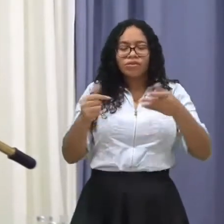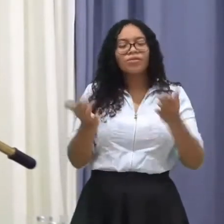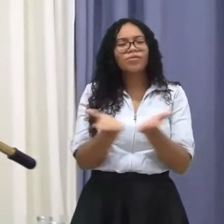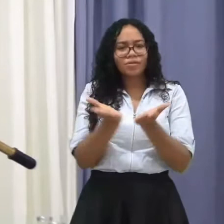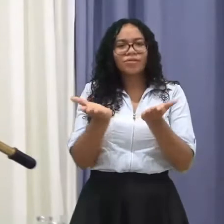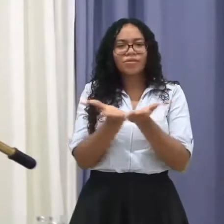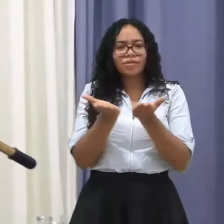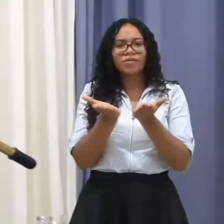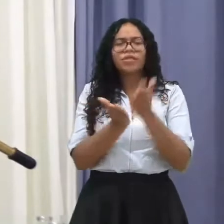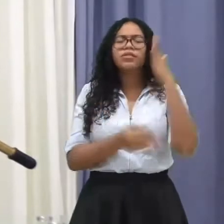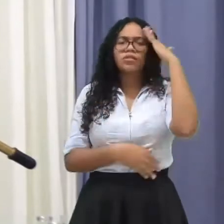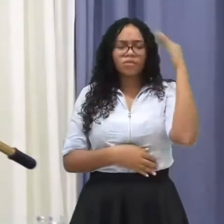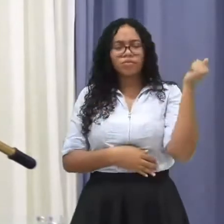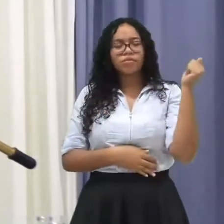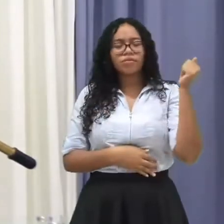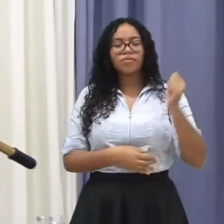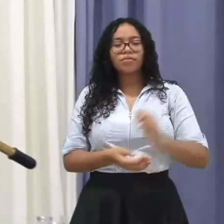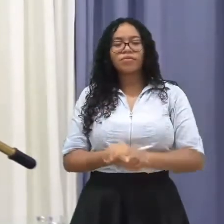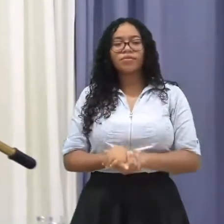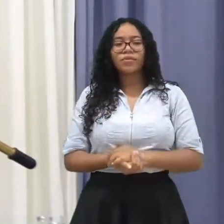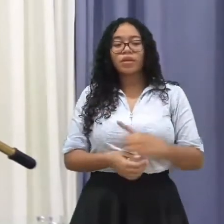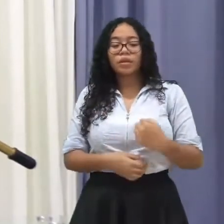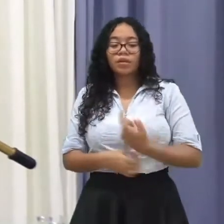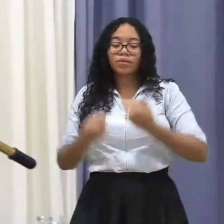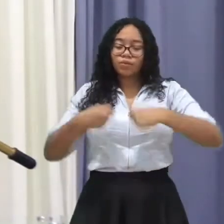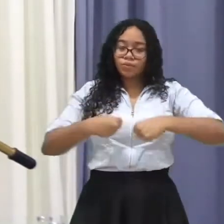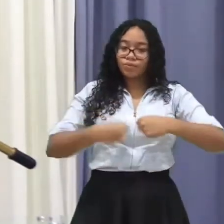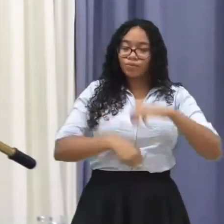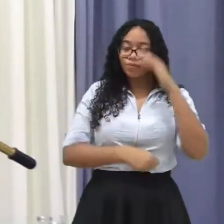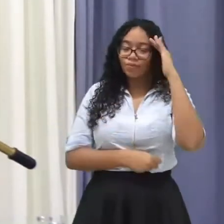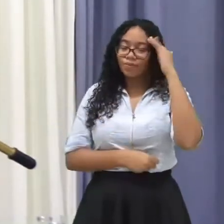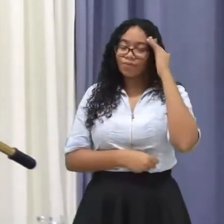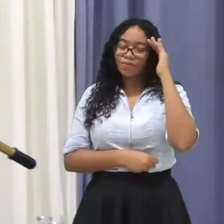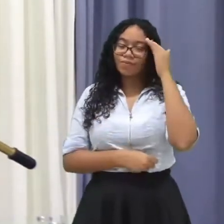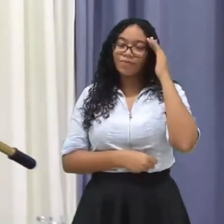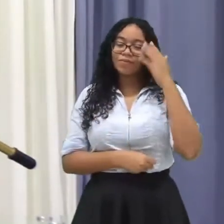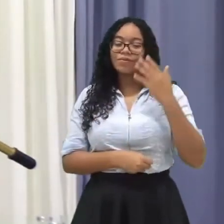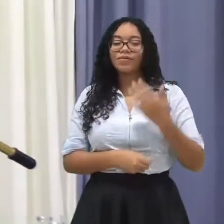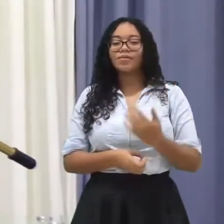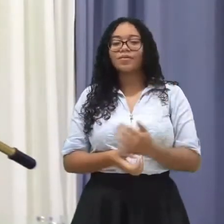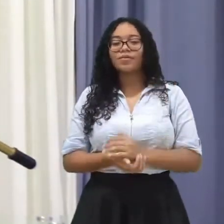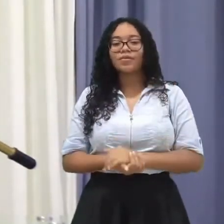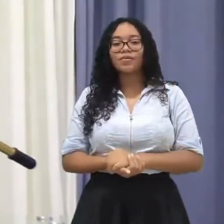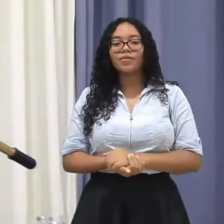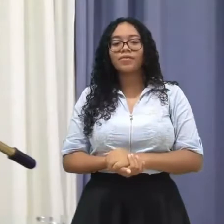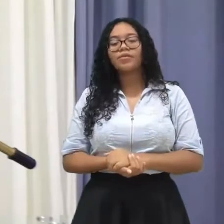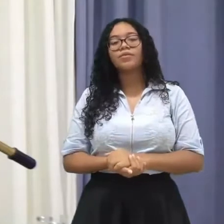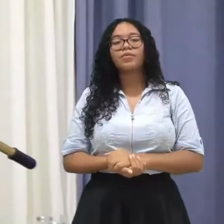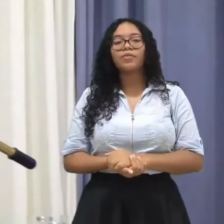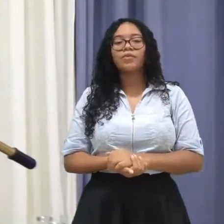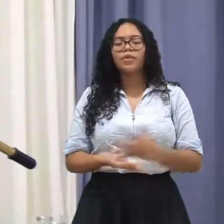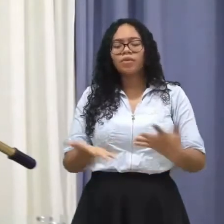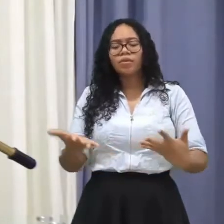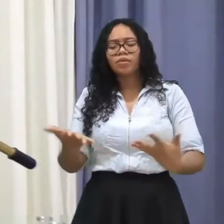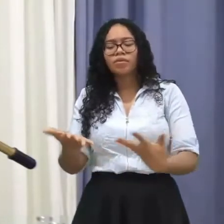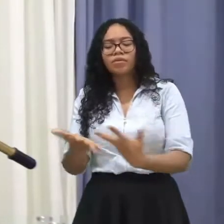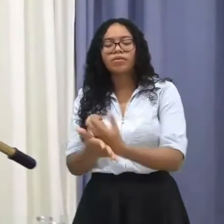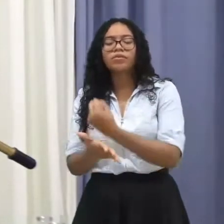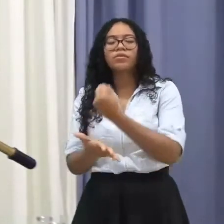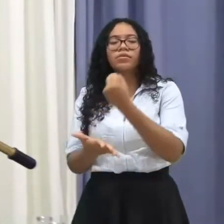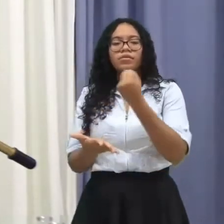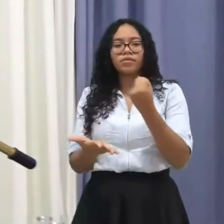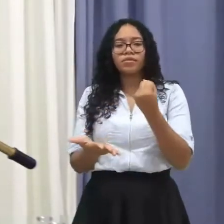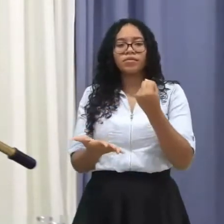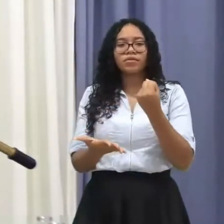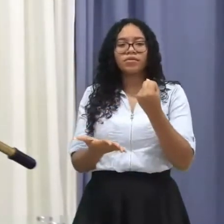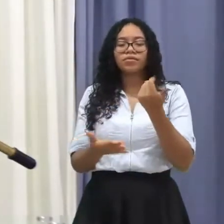disso. O que nós precisamos entender é que para o arrebatamento não